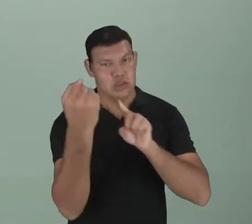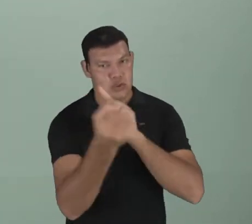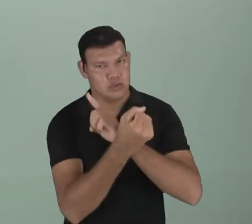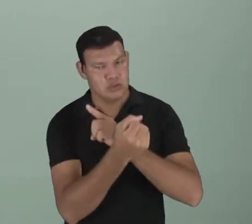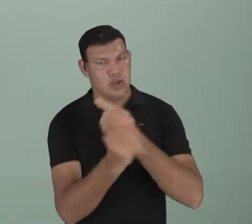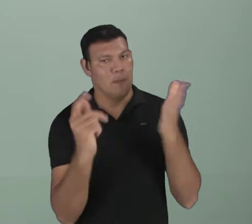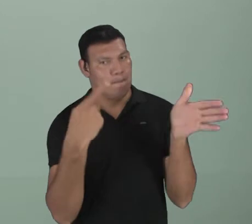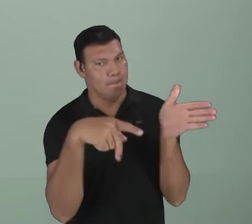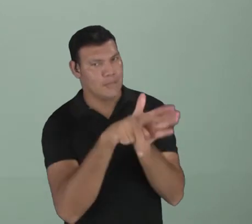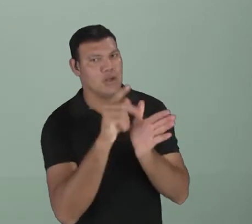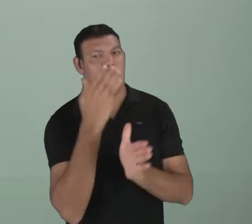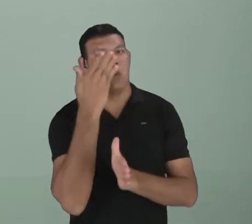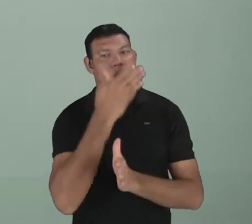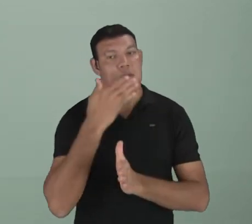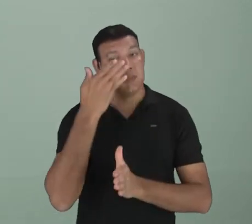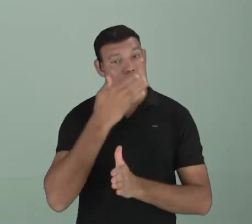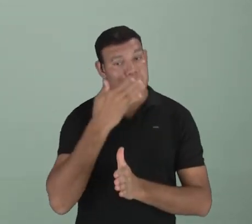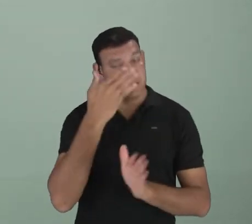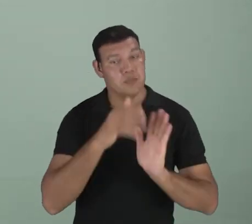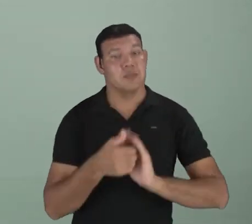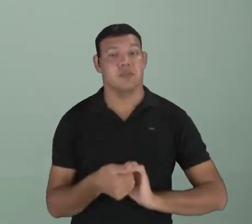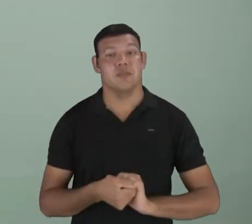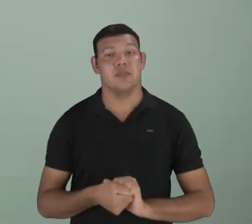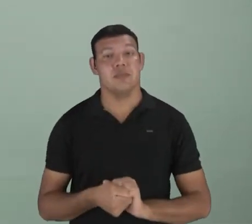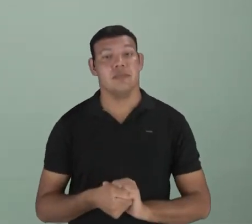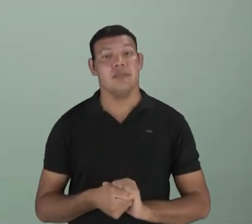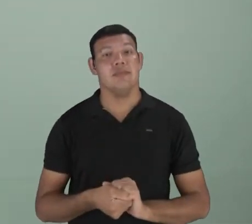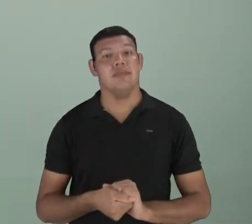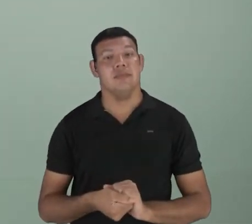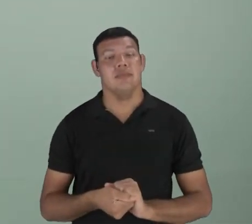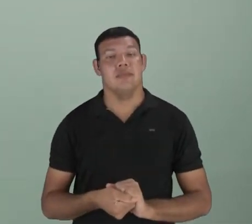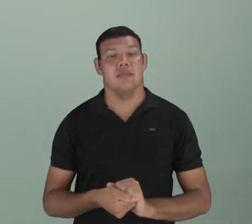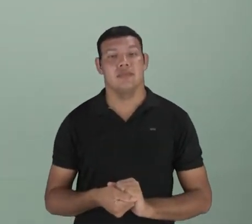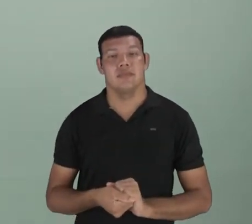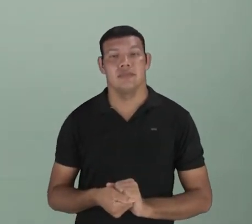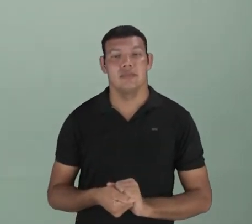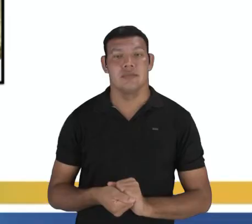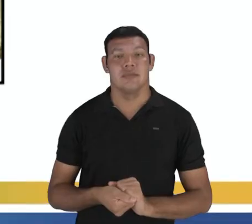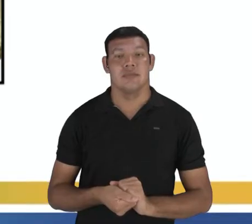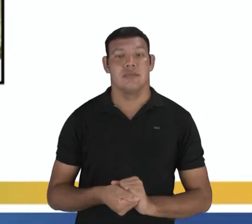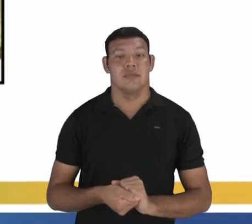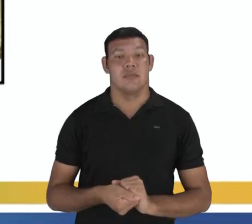gente tem, é uma sociedade que vai ser, né, traçada aí, né, na